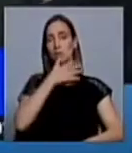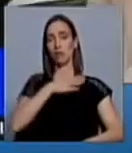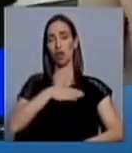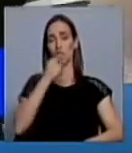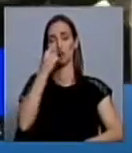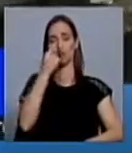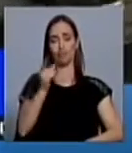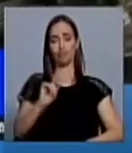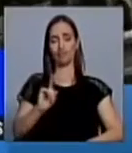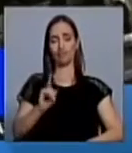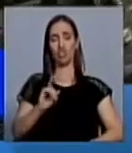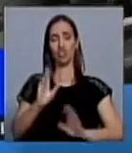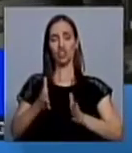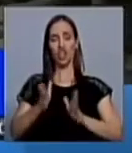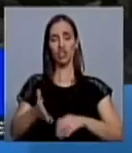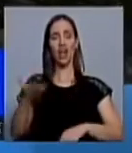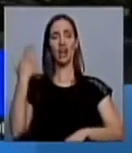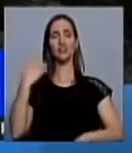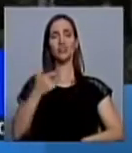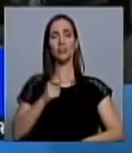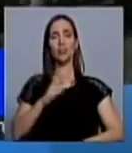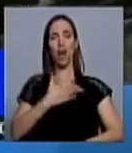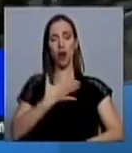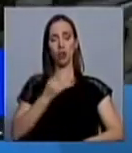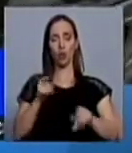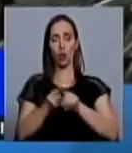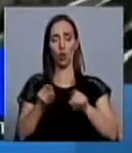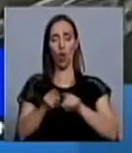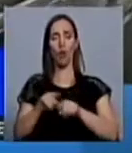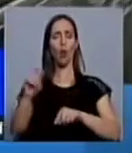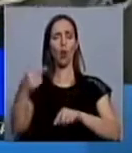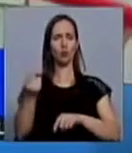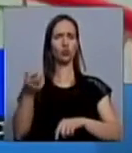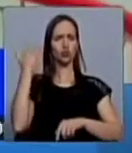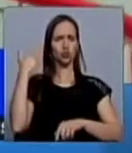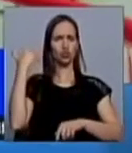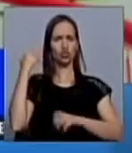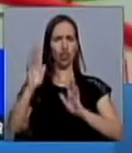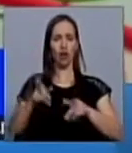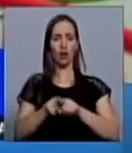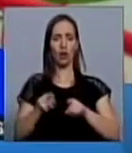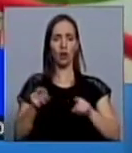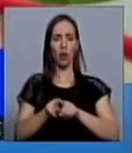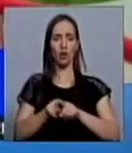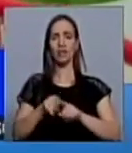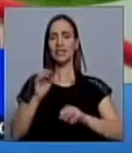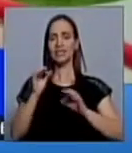tivemos isso com o João Brardo e com outros. A presença